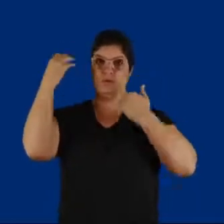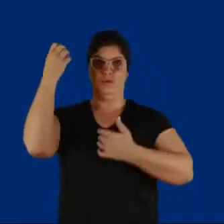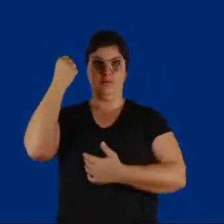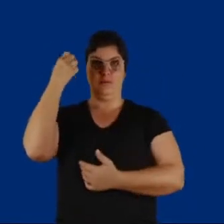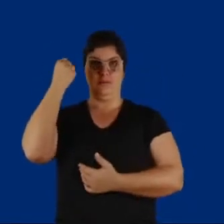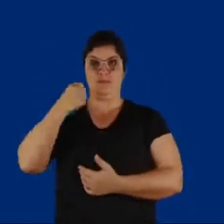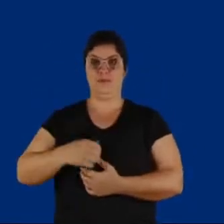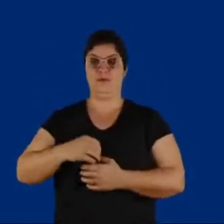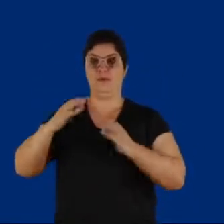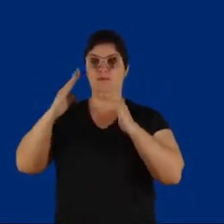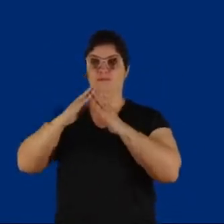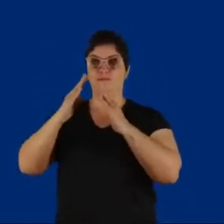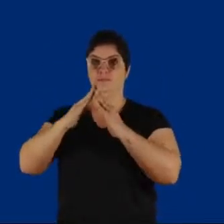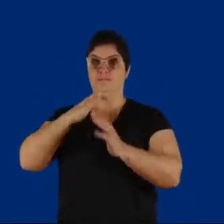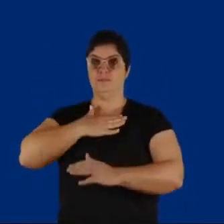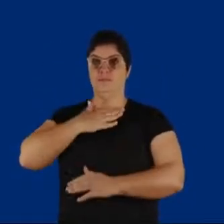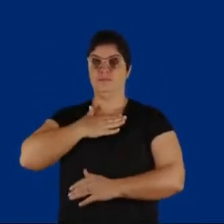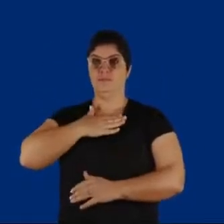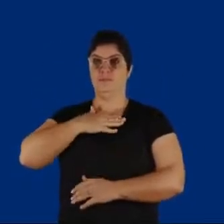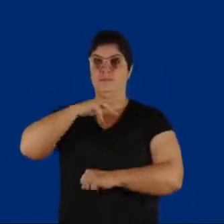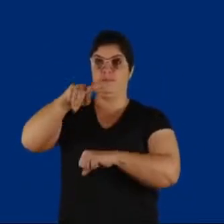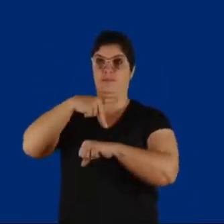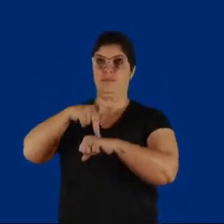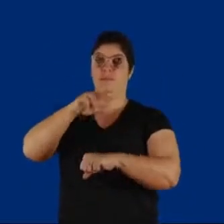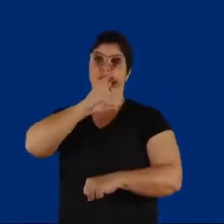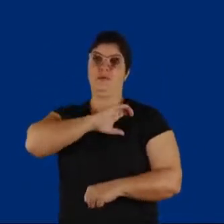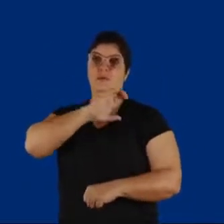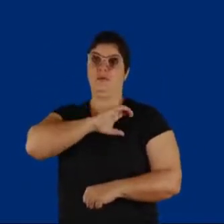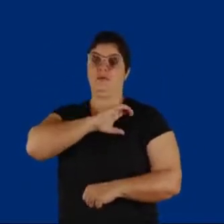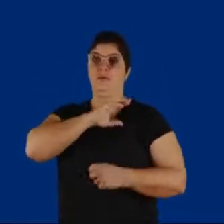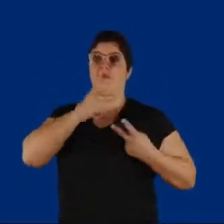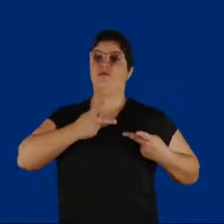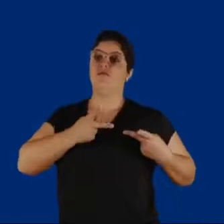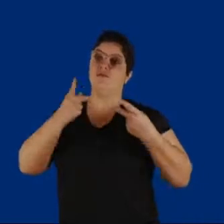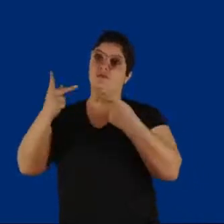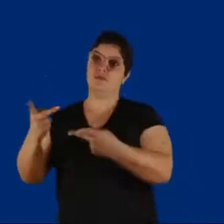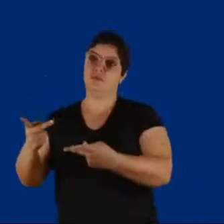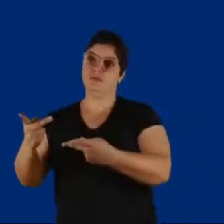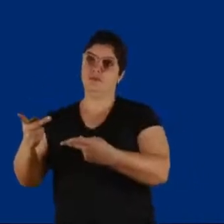no meu apartamento em Montreal, porque eu estou visitando